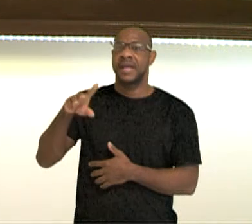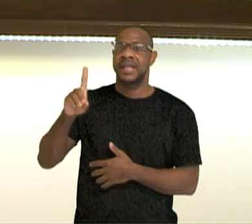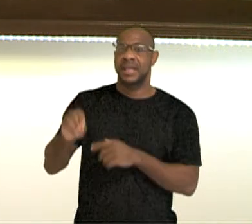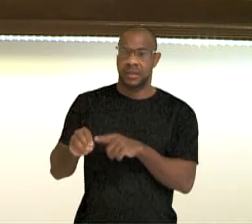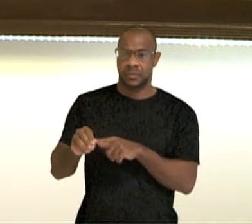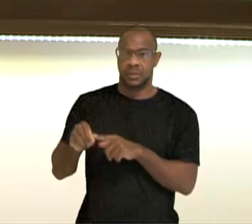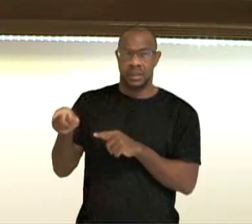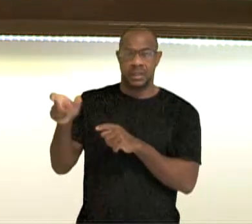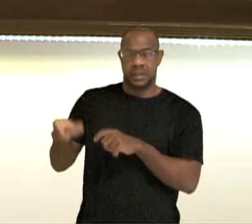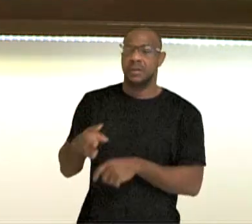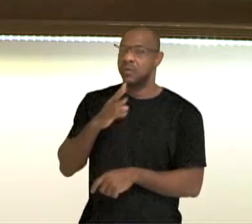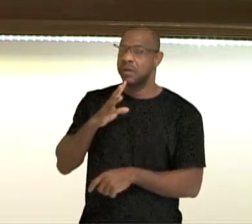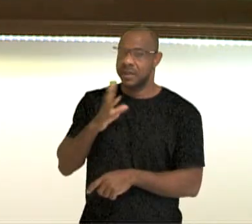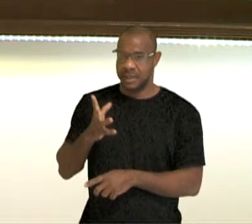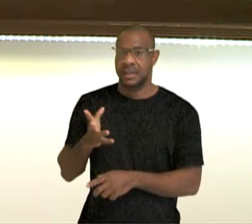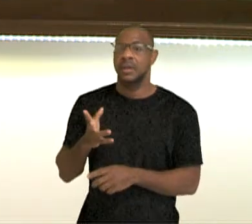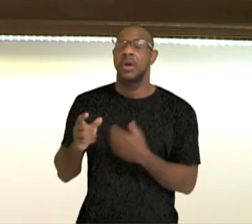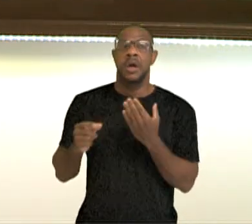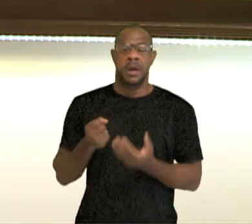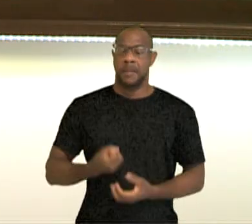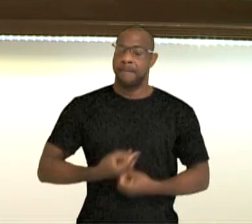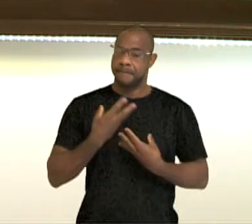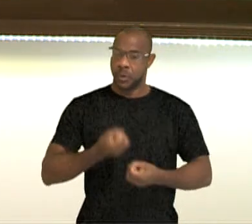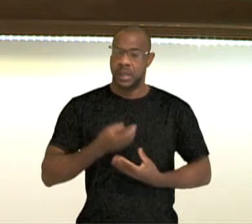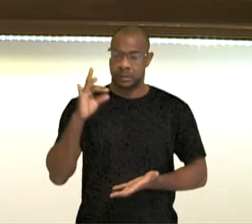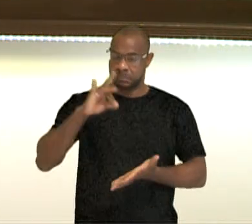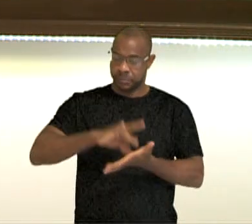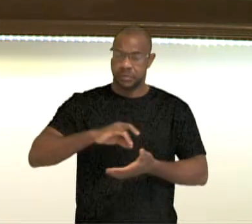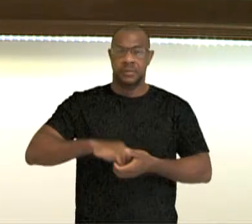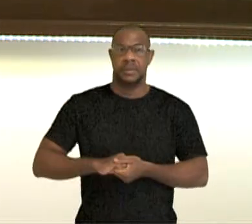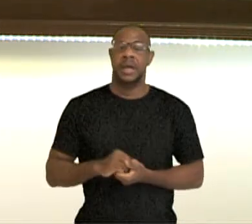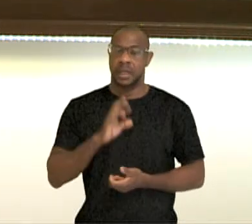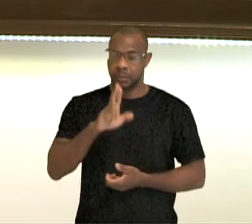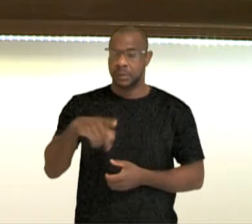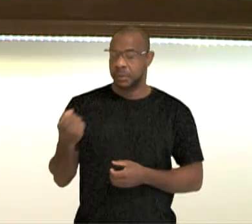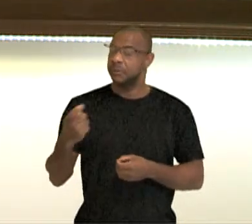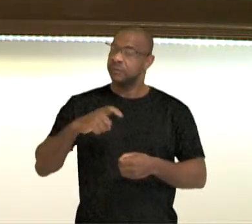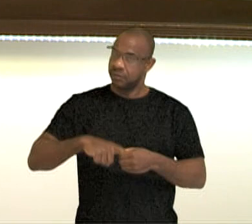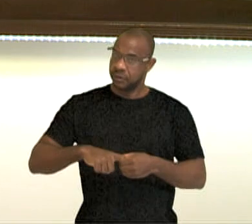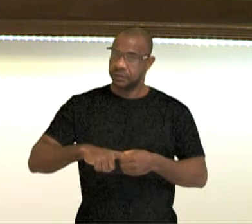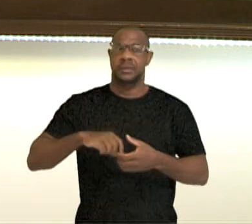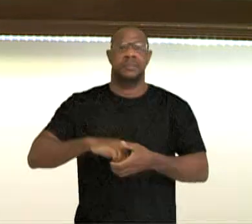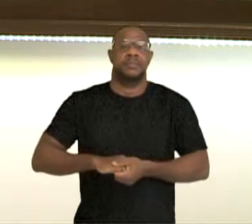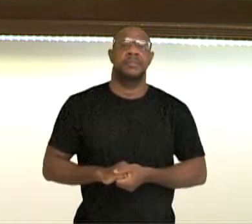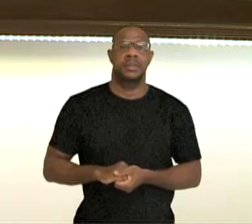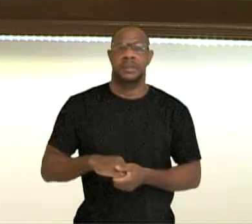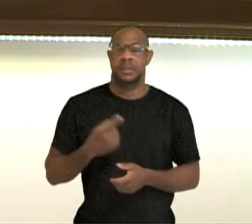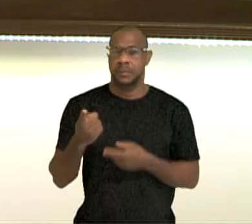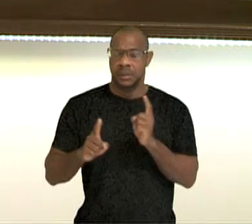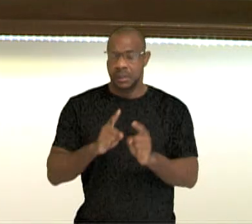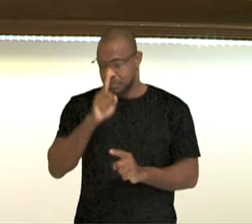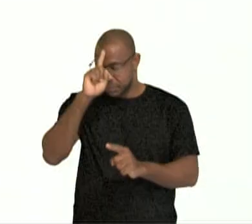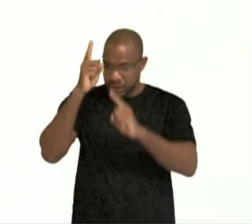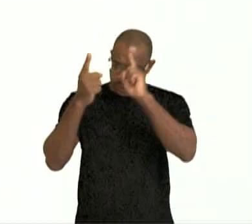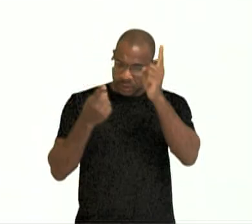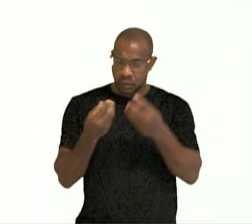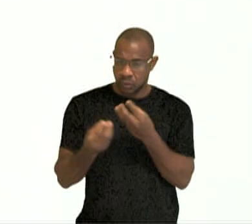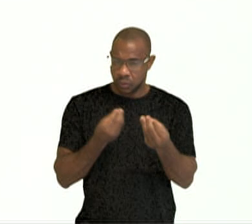sensacionista e Narciso do Egito. Respondam aí que eu já volto comentando com vocês uma das nossas hipóteses de leitura.